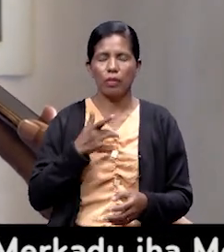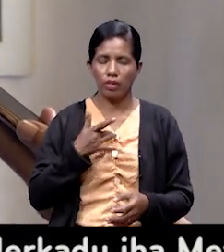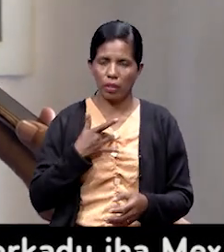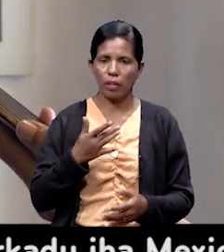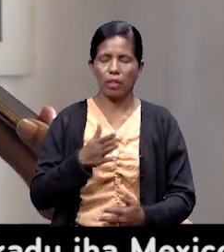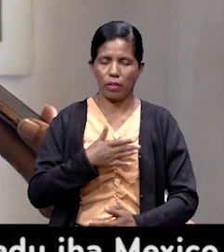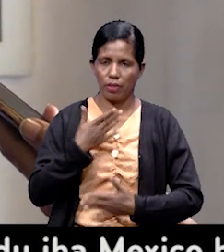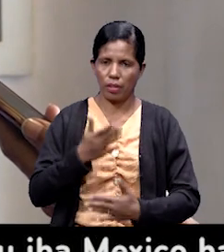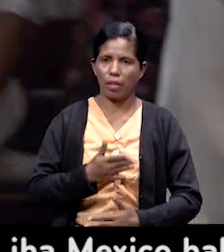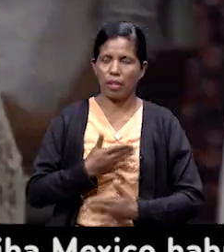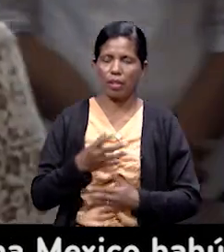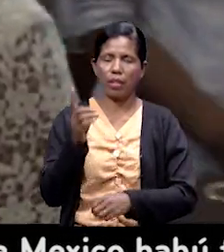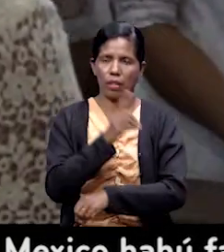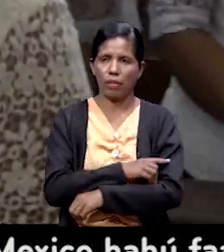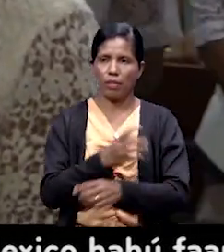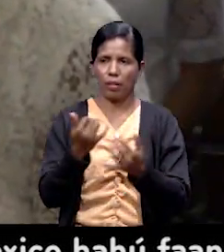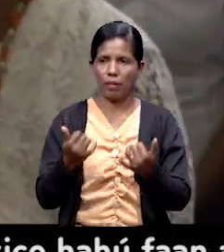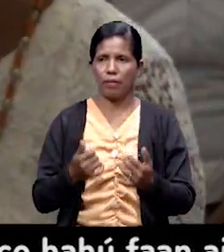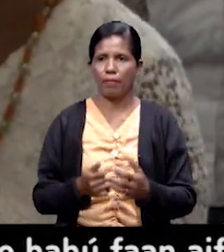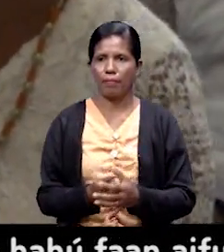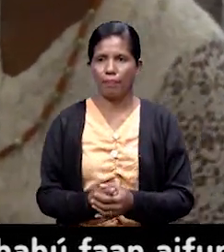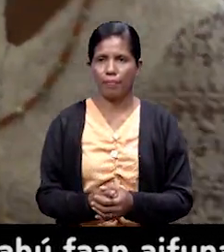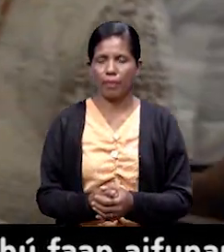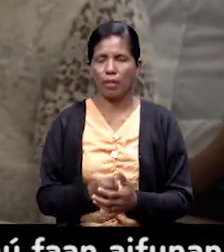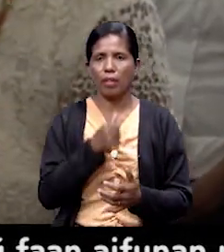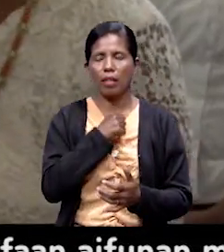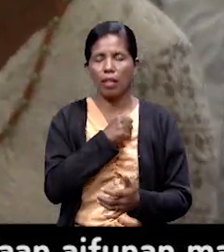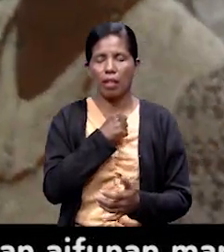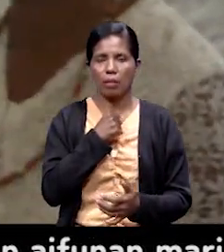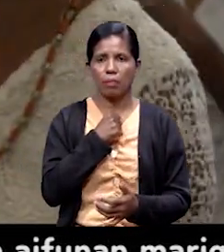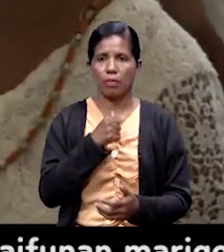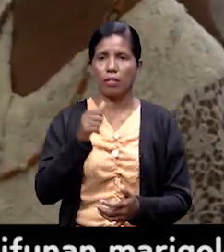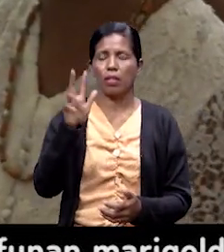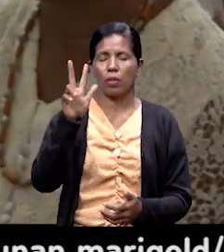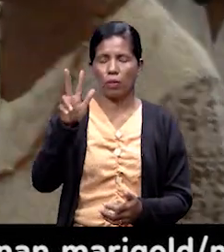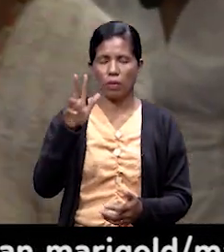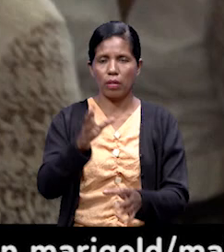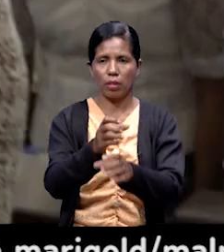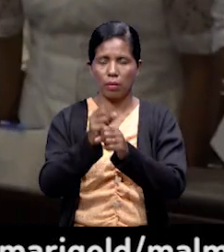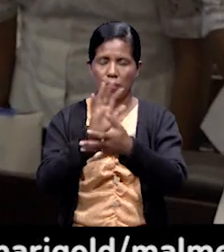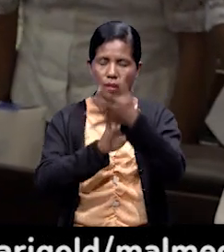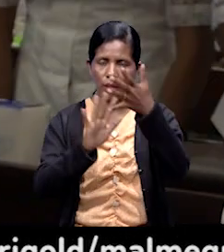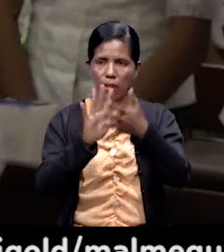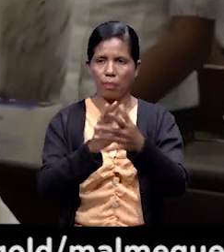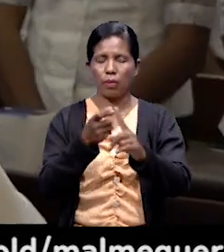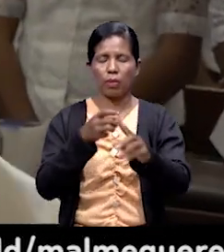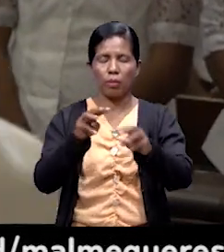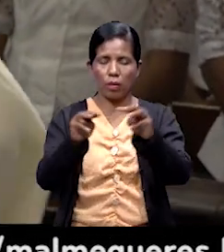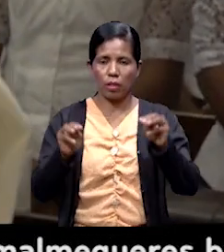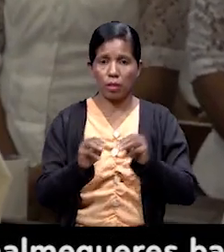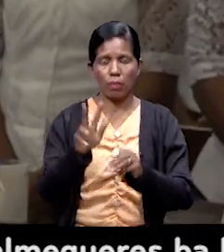iya loran dene. Diákonu nain tolu nebe simo ordenasaun saserdotal ne, mai husi municipio